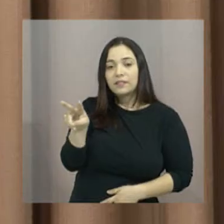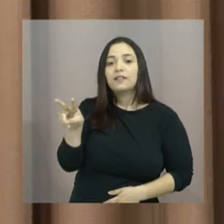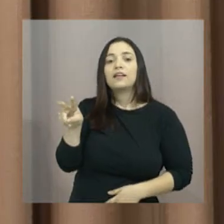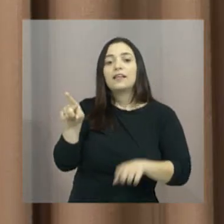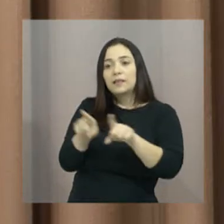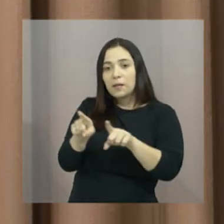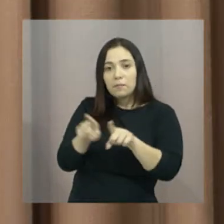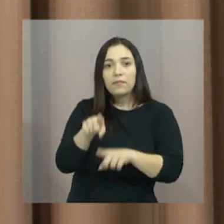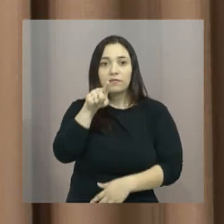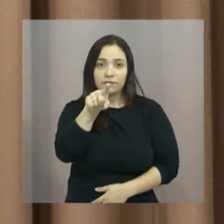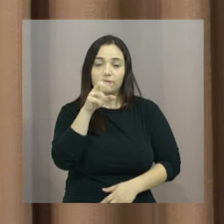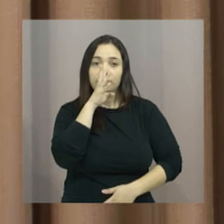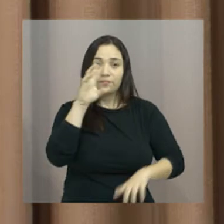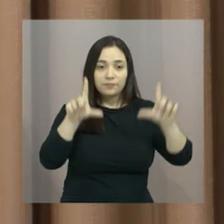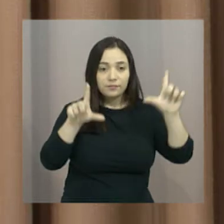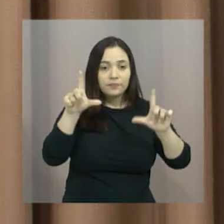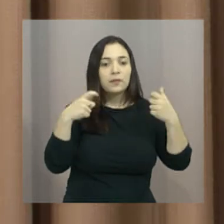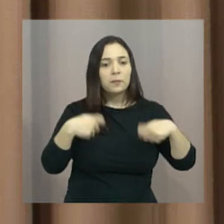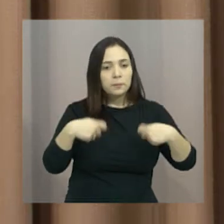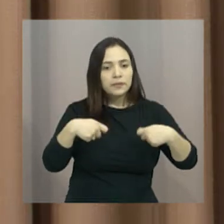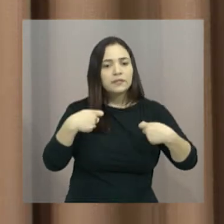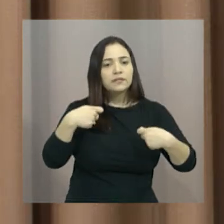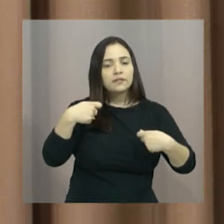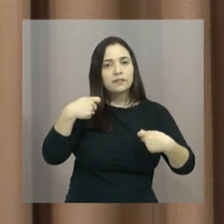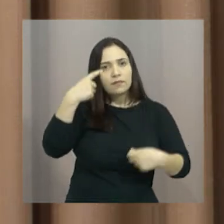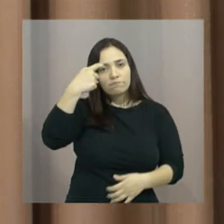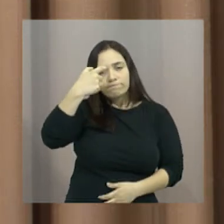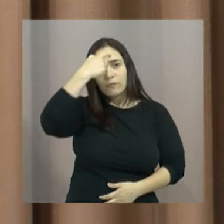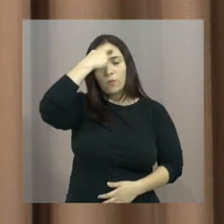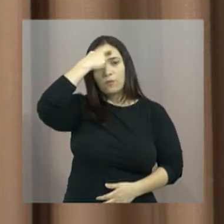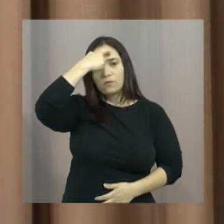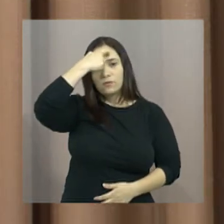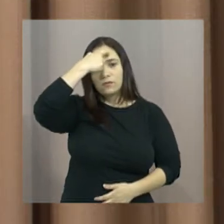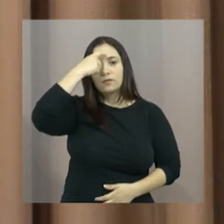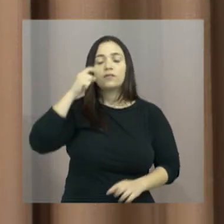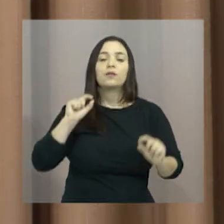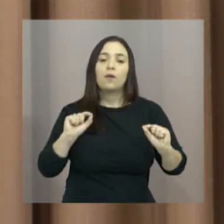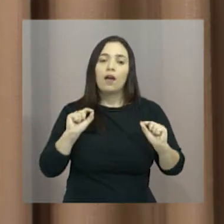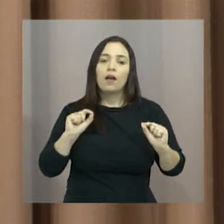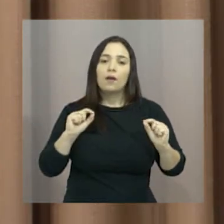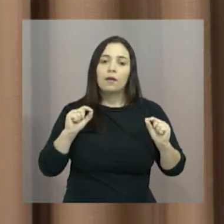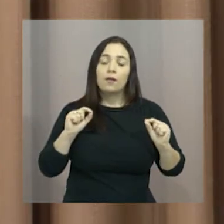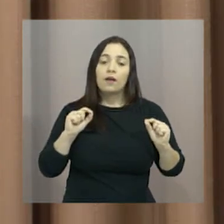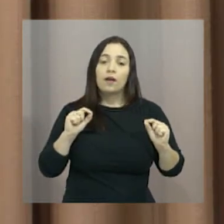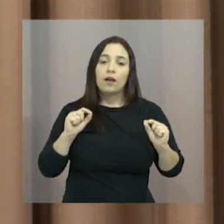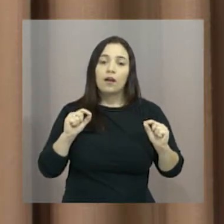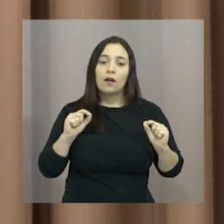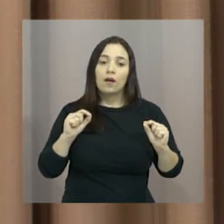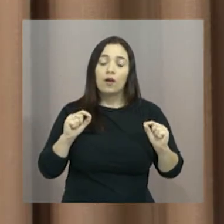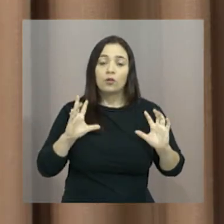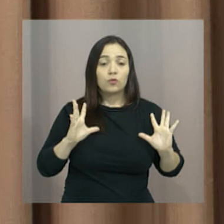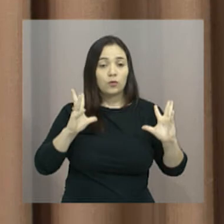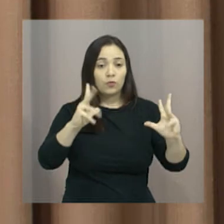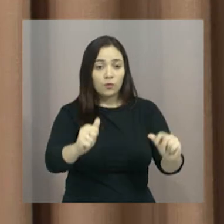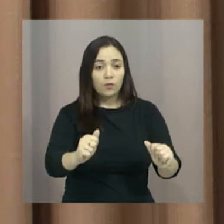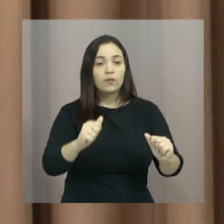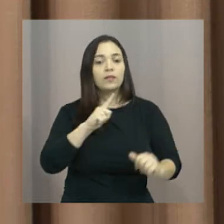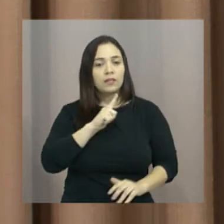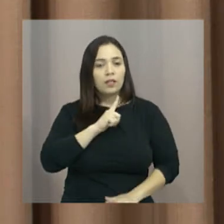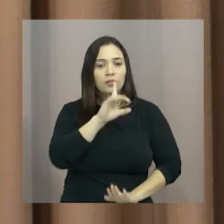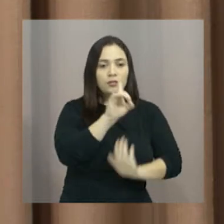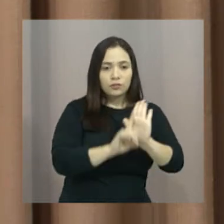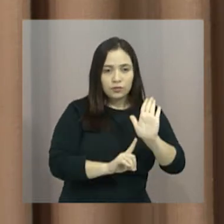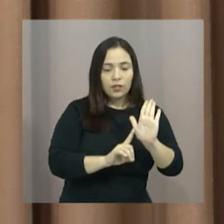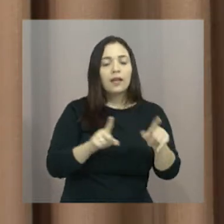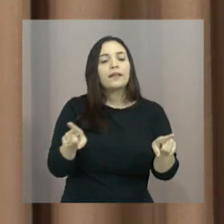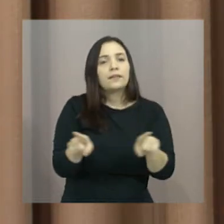que está em casa nos assistindo e que possa receber essa mensagem da melhor forma possível e praticar. Afinal de contas, né? Todo mundo tem os seus direitos, mas